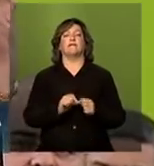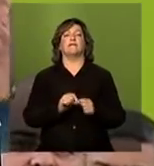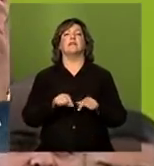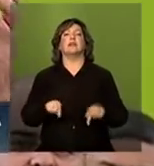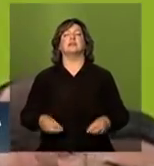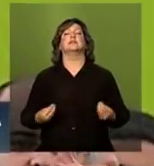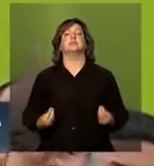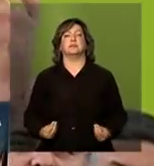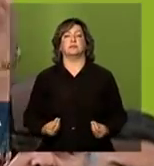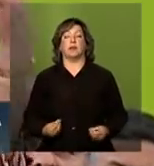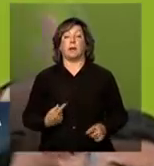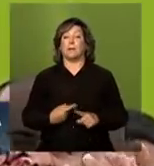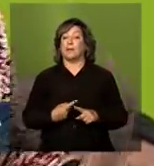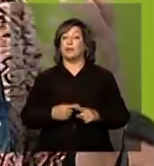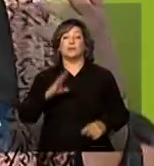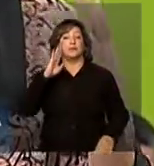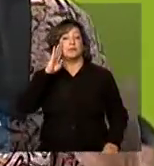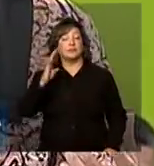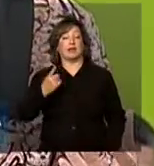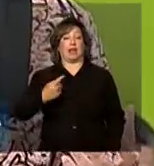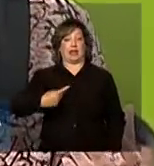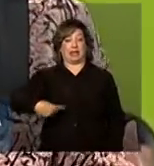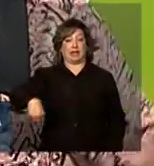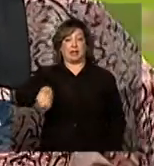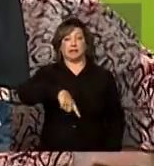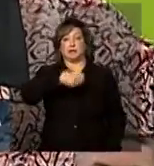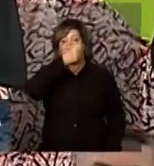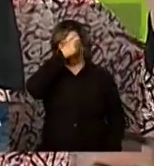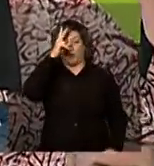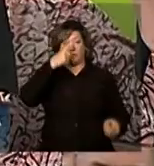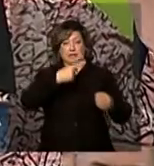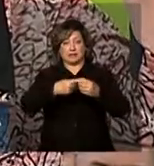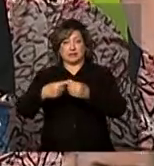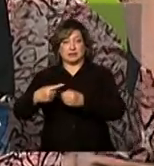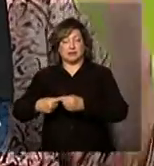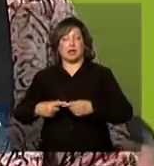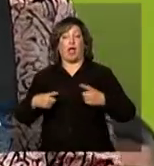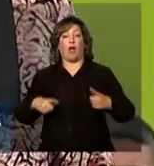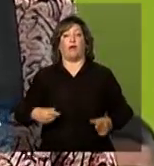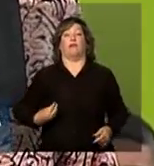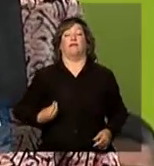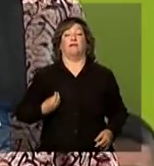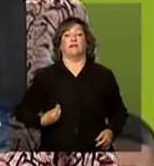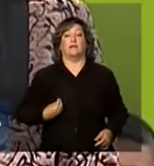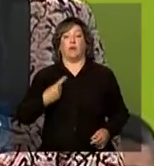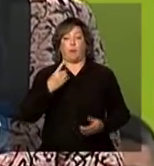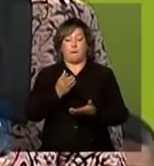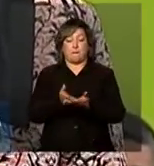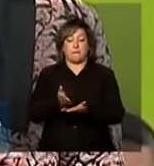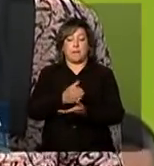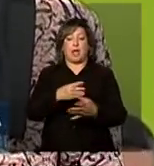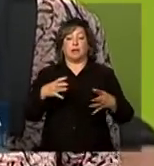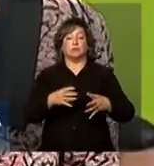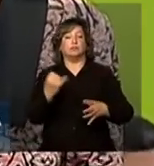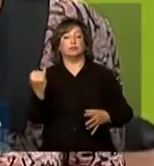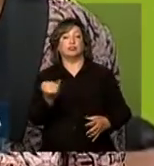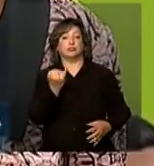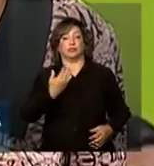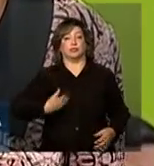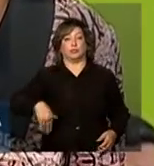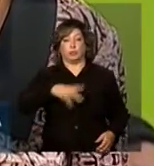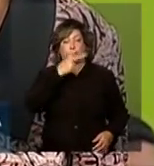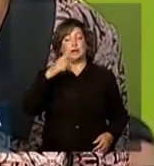é fundamental que esses municípios onde vive uma parte importante da nossa população